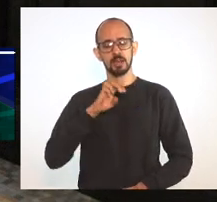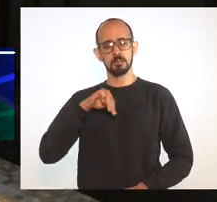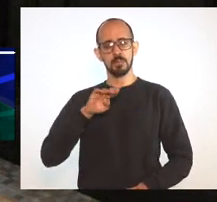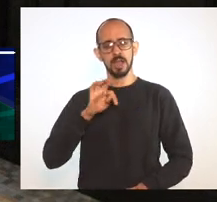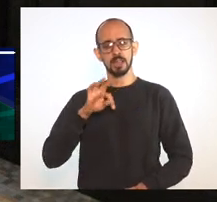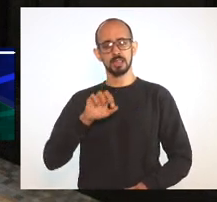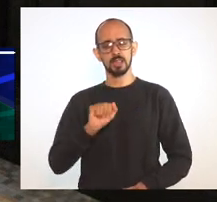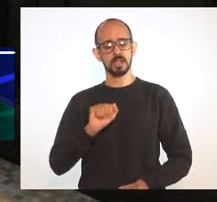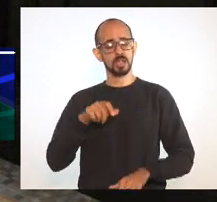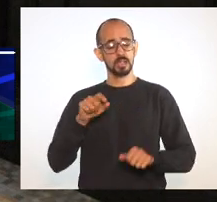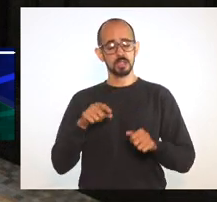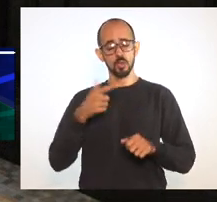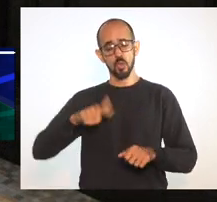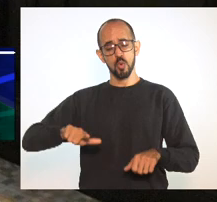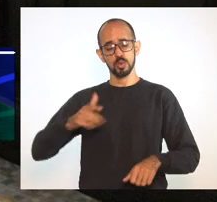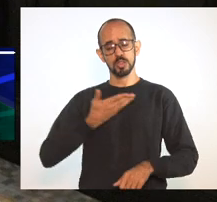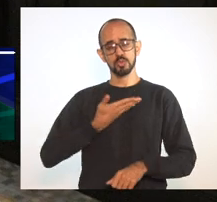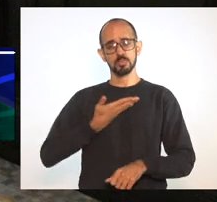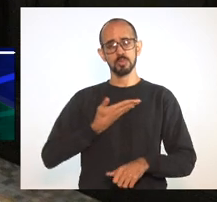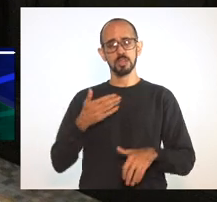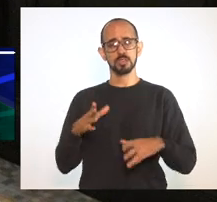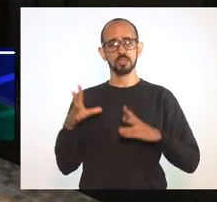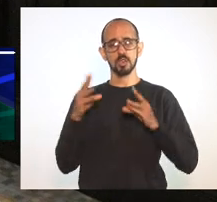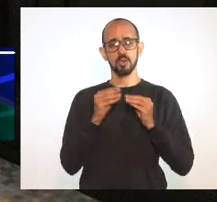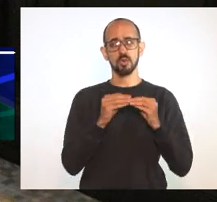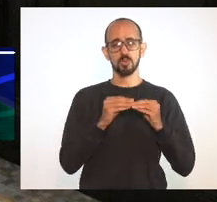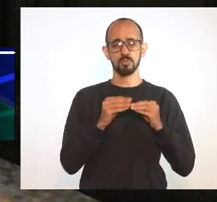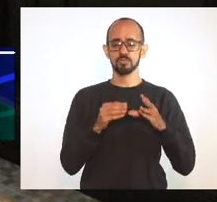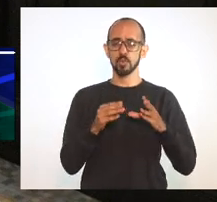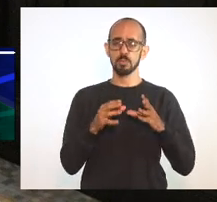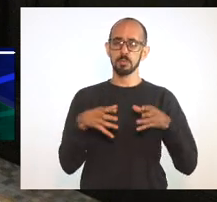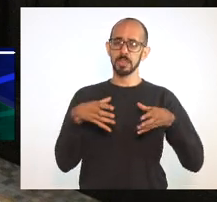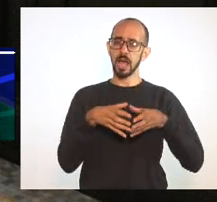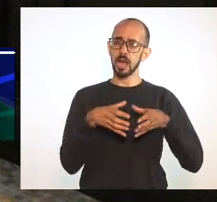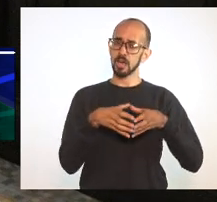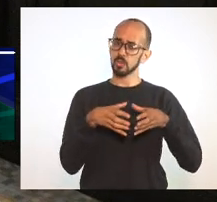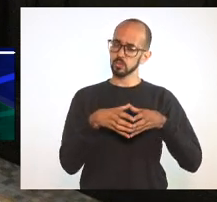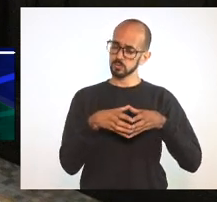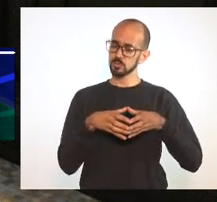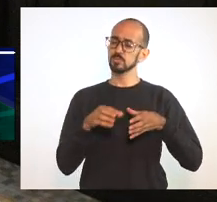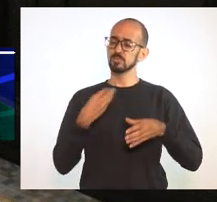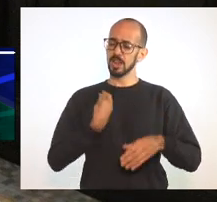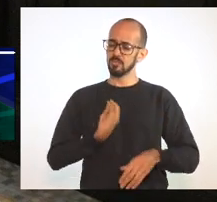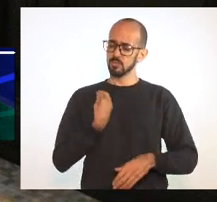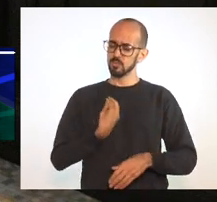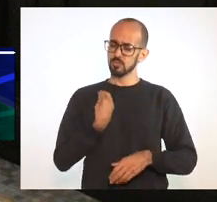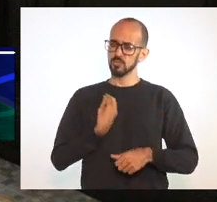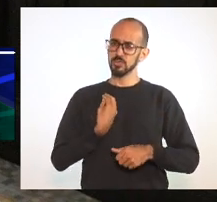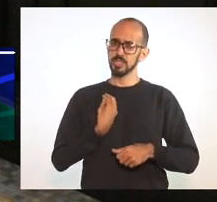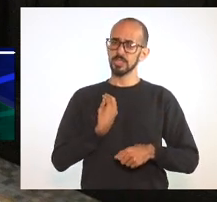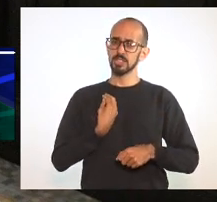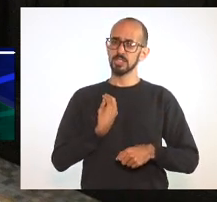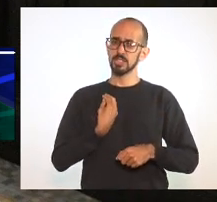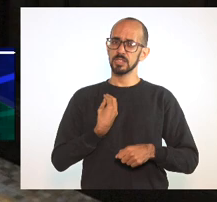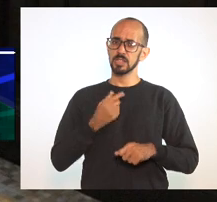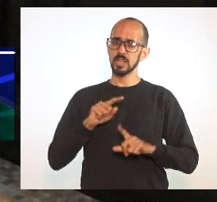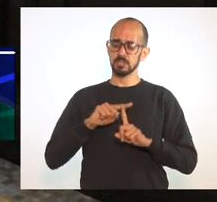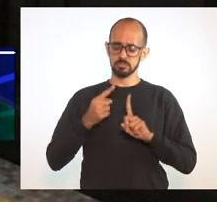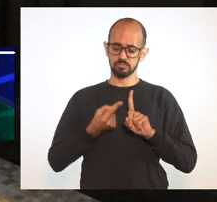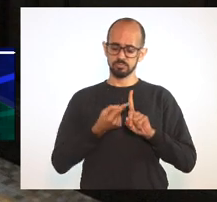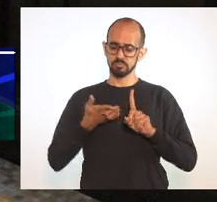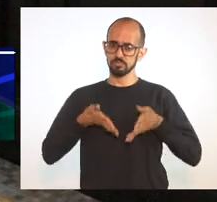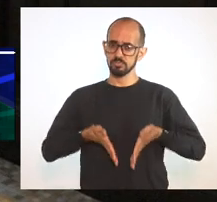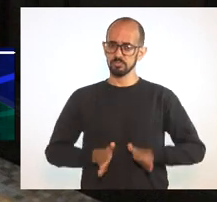que compuseram uma CPI tão essencial para a vida reprodutiva dessas